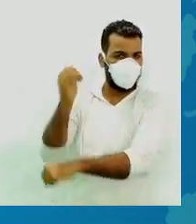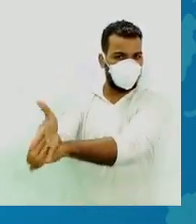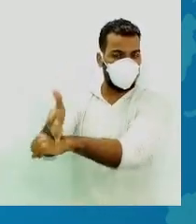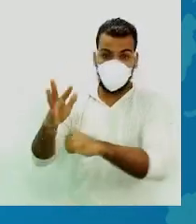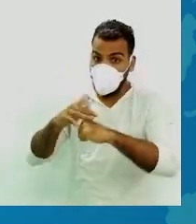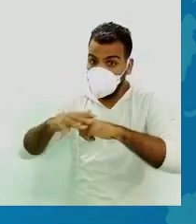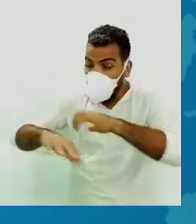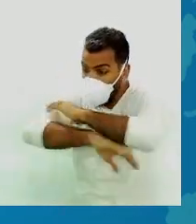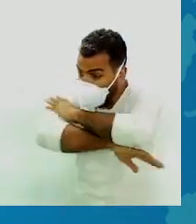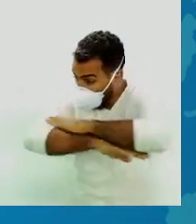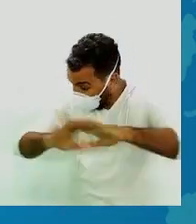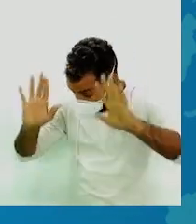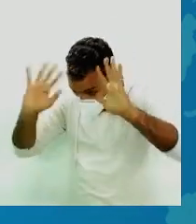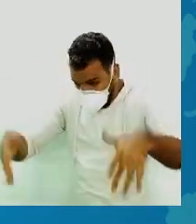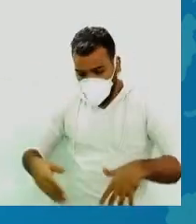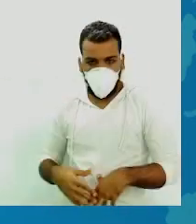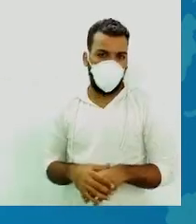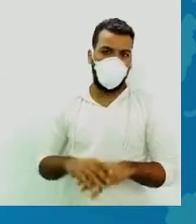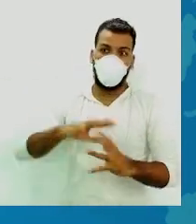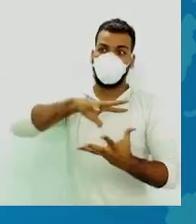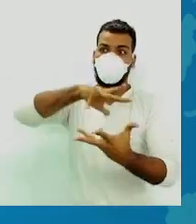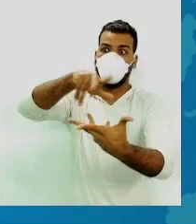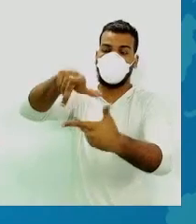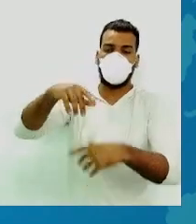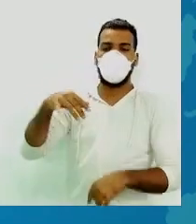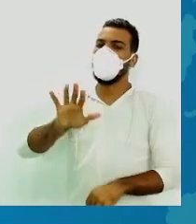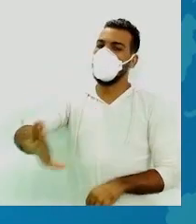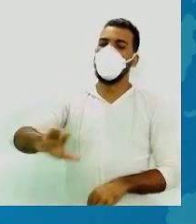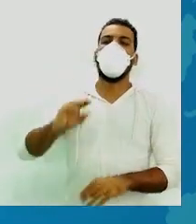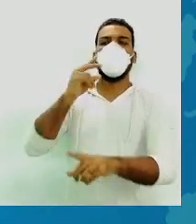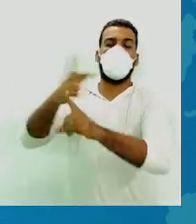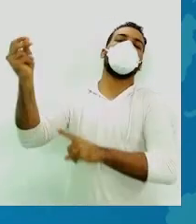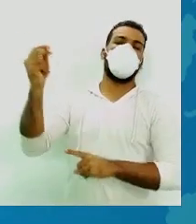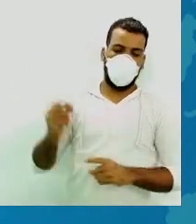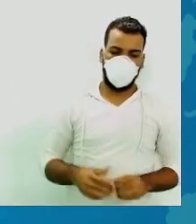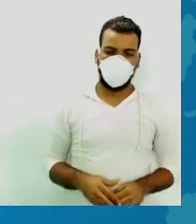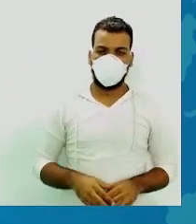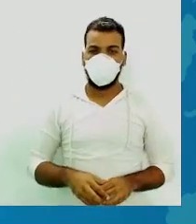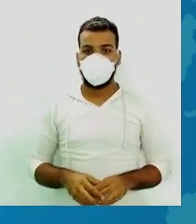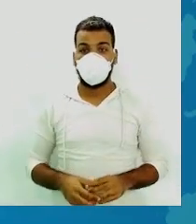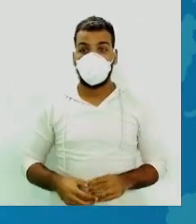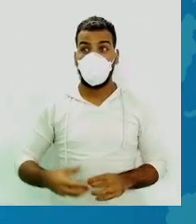terrível que começou a assolar aí essa humanidade, certo? E não se esqueçam,